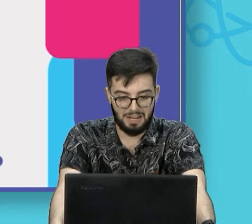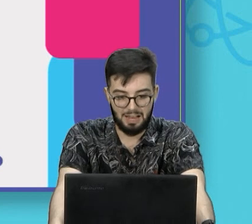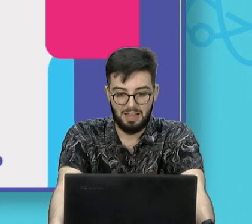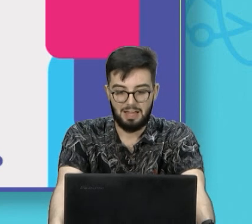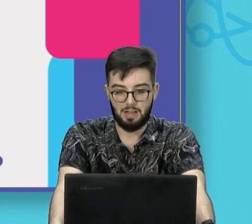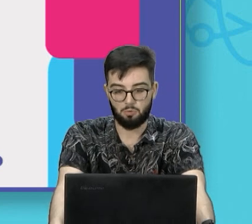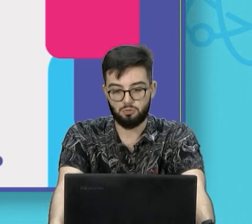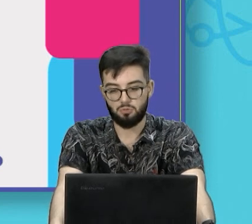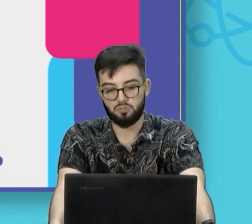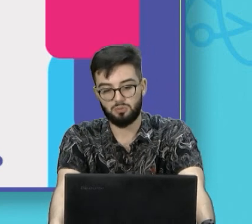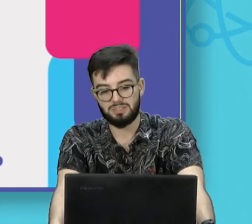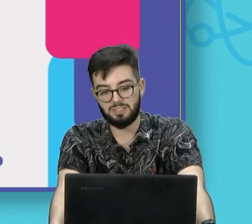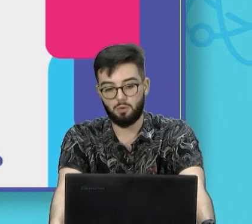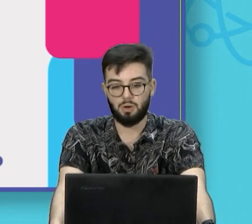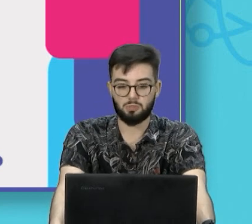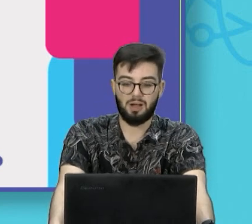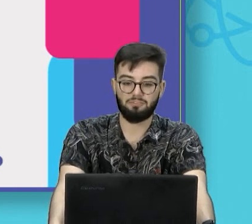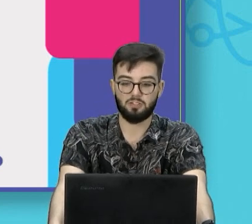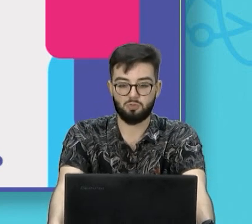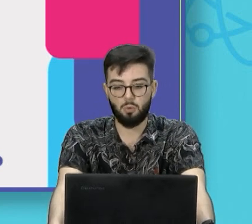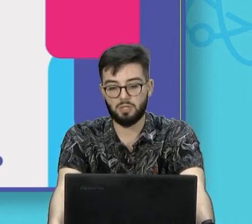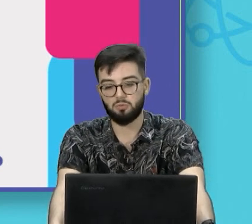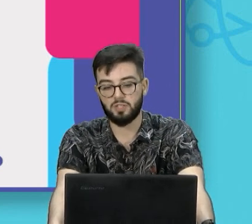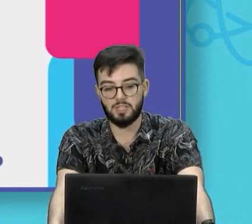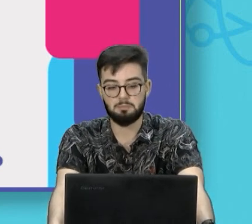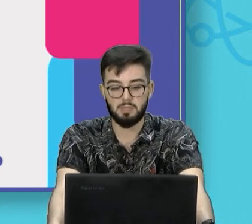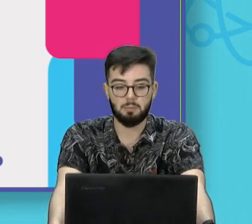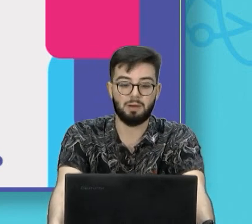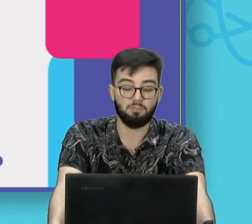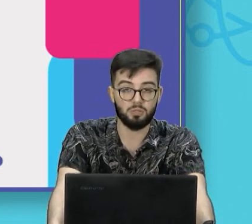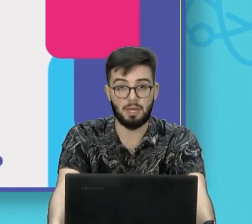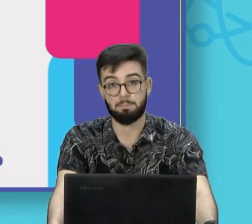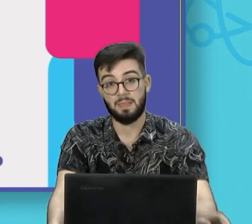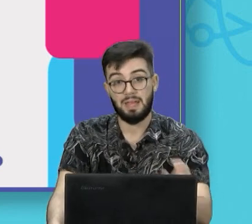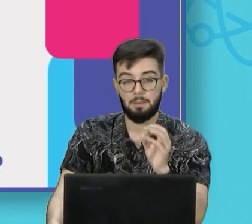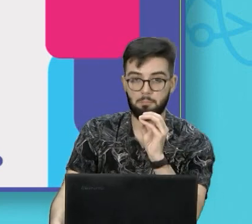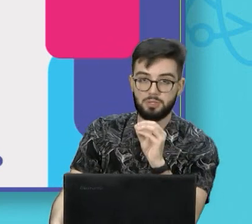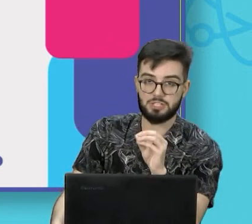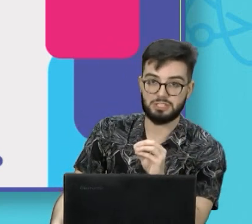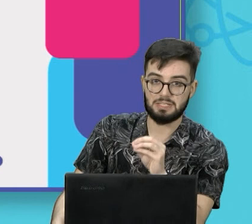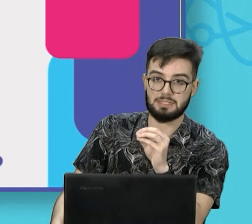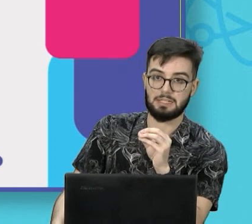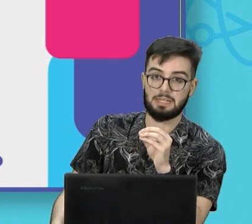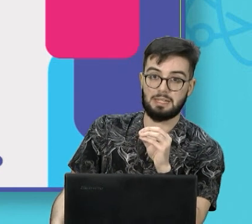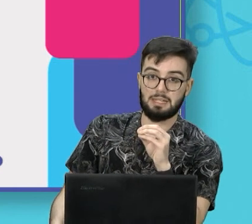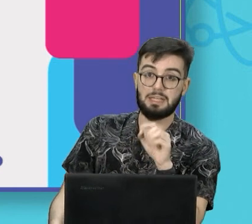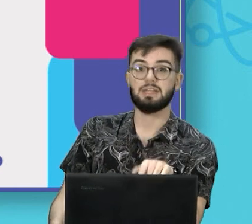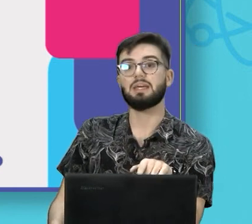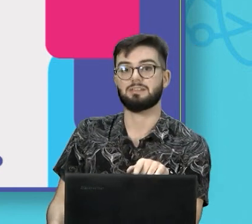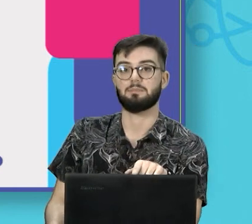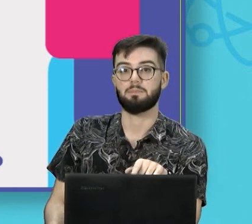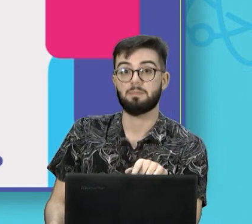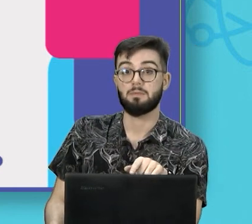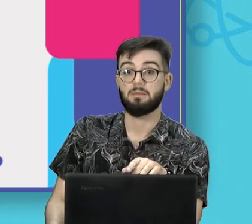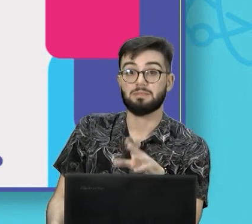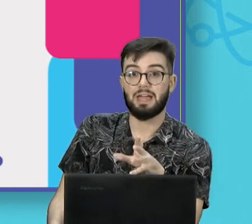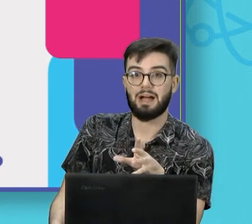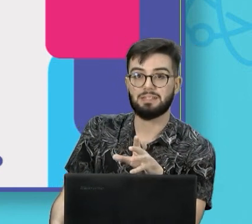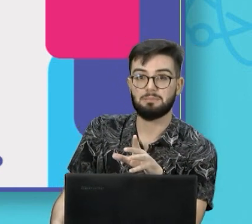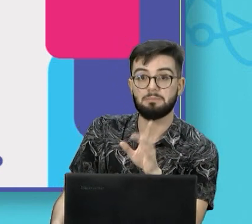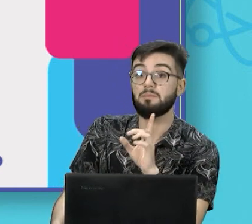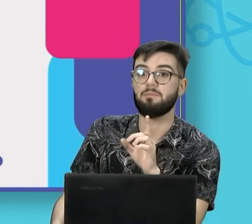letra a Constituição de 34 avançou reduziu a idade mínima para votar muita gente iria nessa